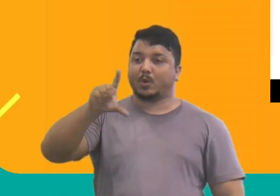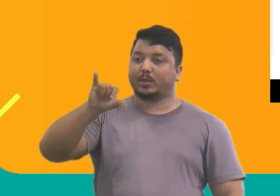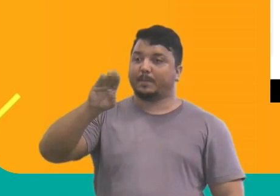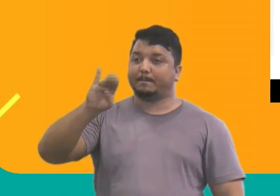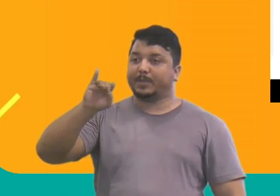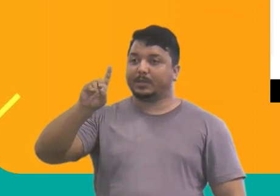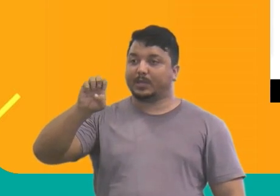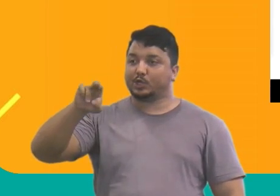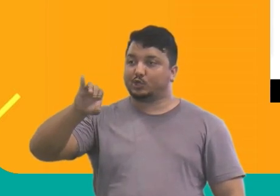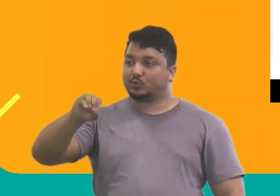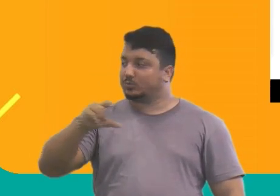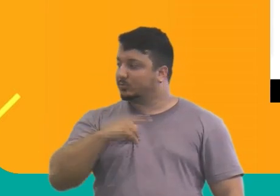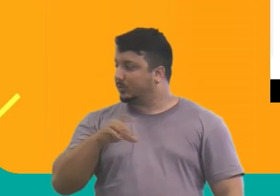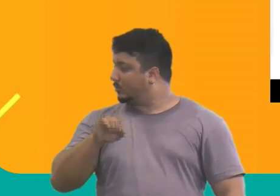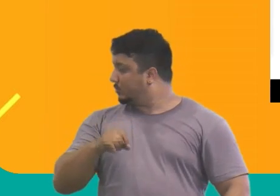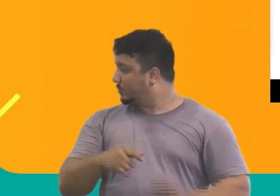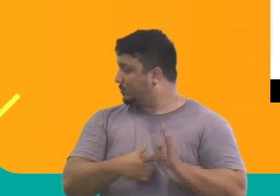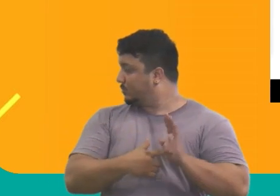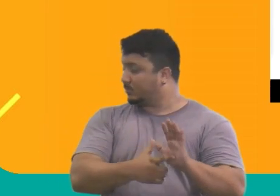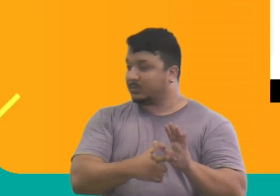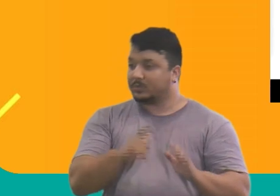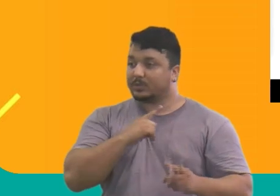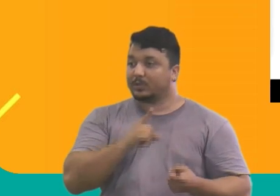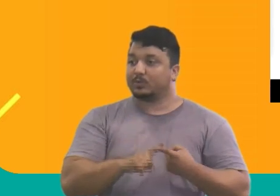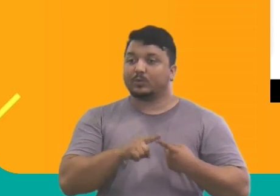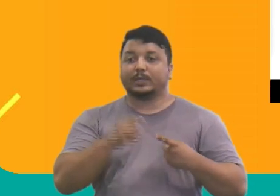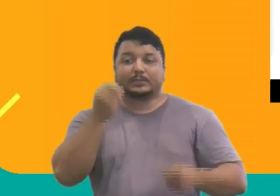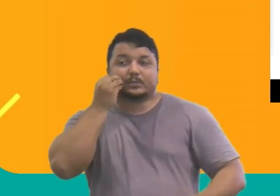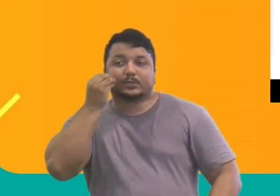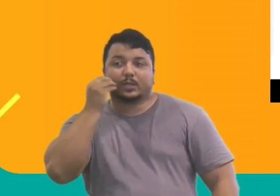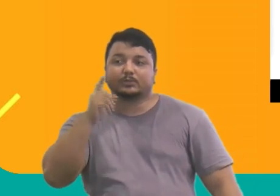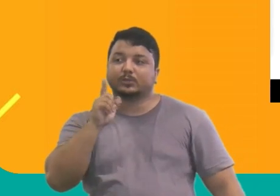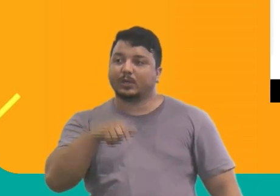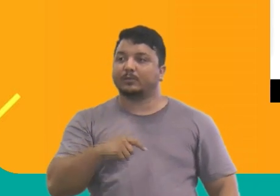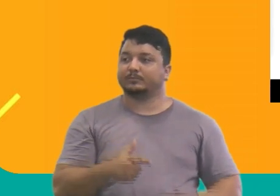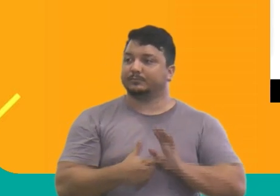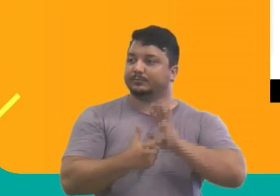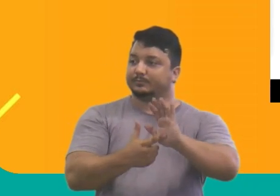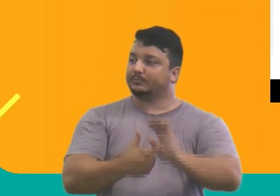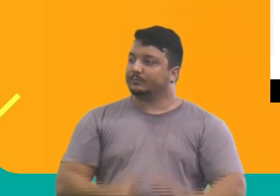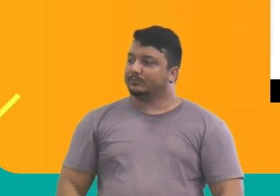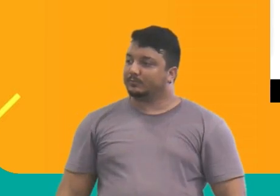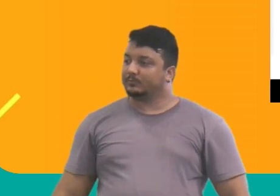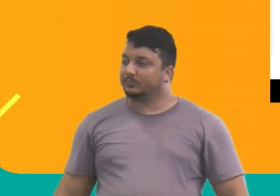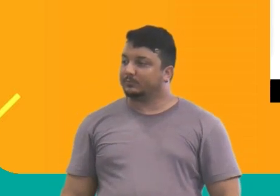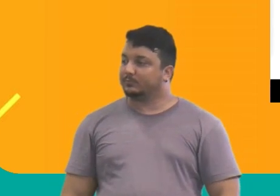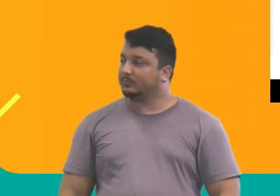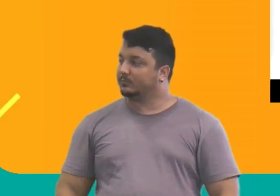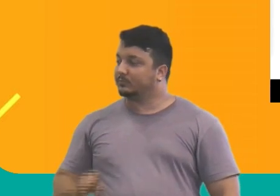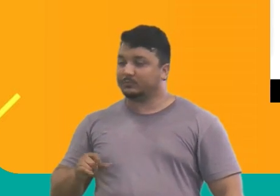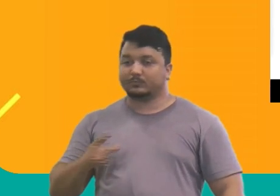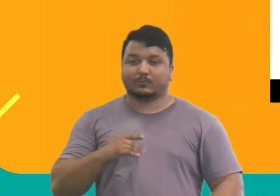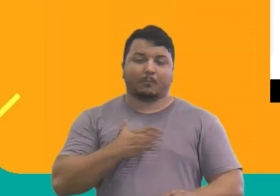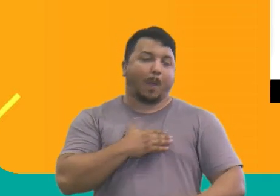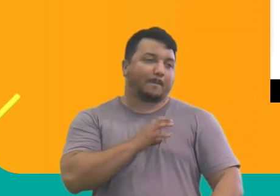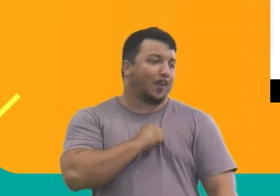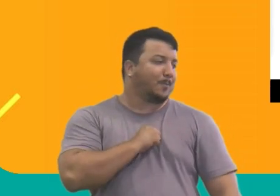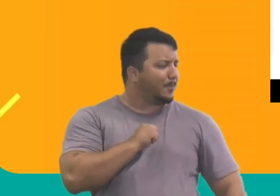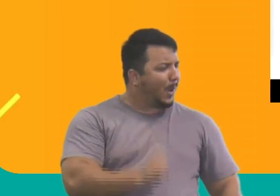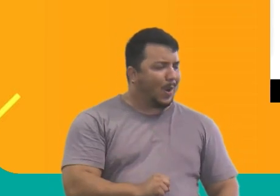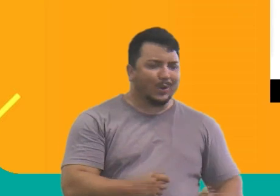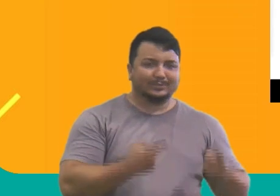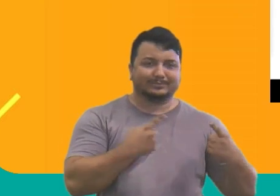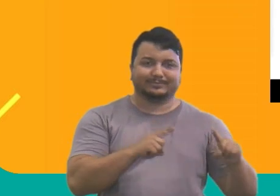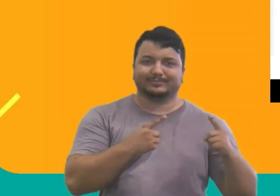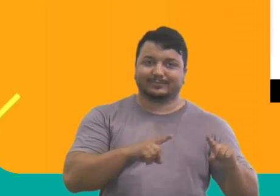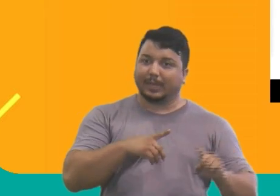está aí só para lhe assustar. Ele foi feito um teste com a substância. Se você quiser chamar até de meu amor, chame, mas